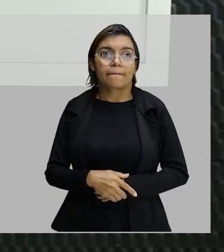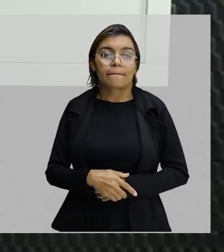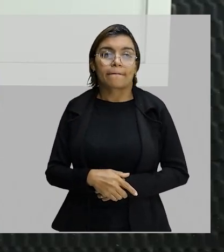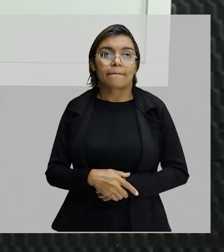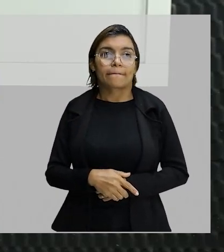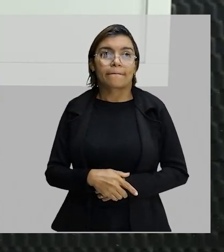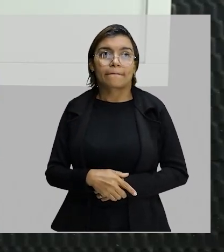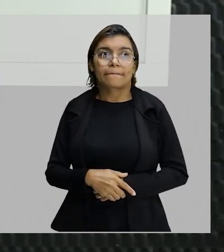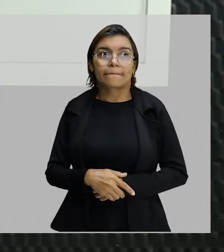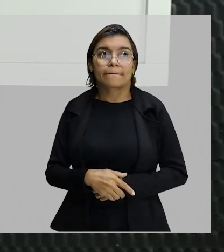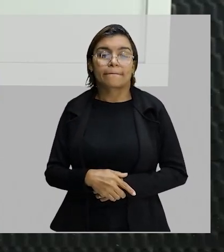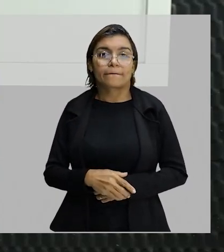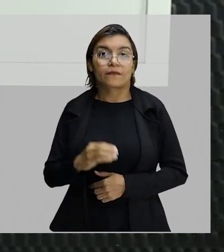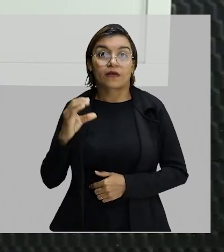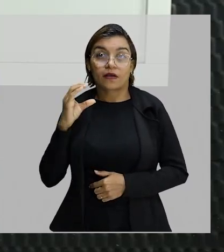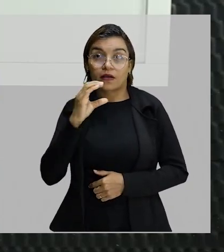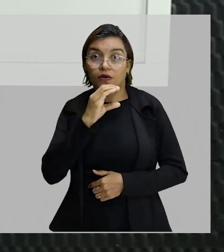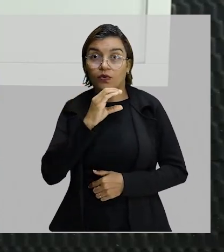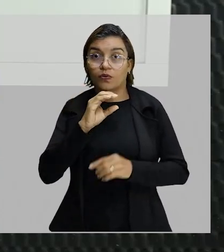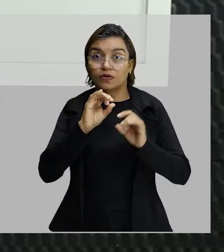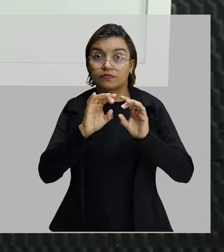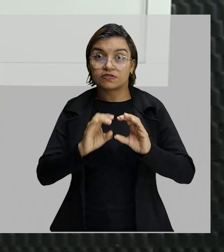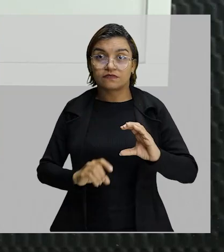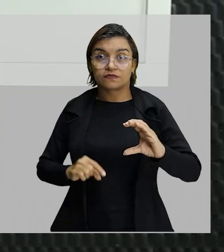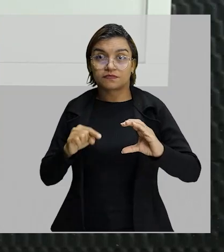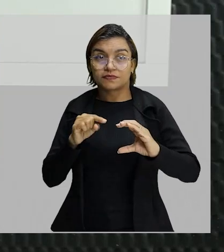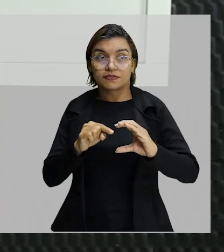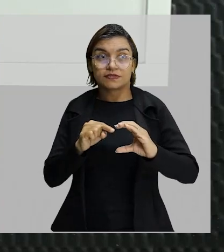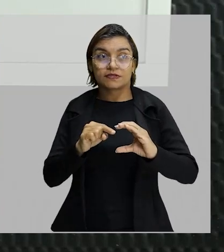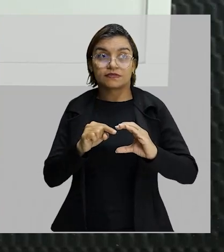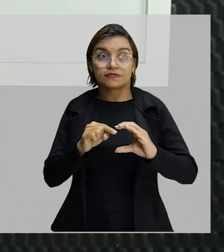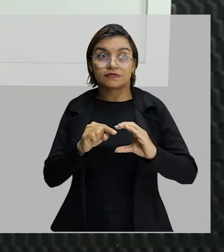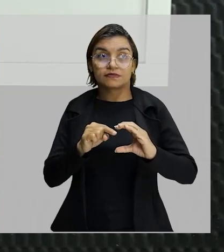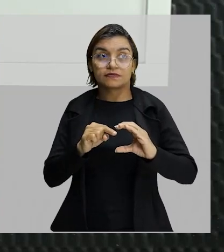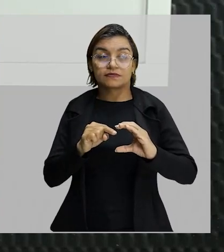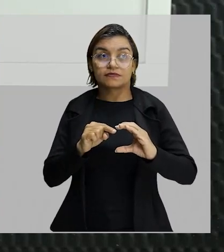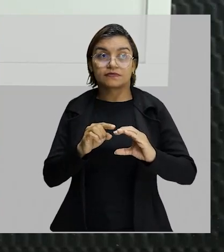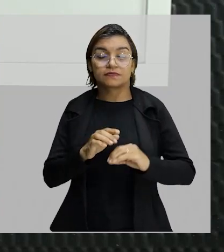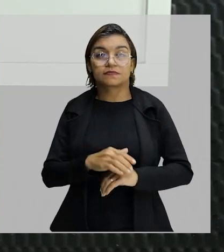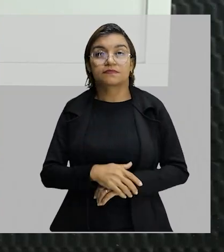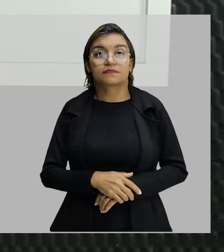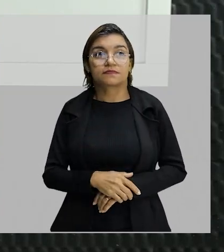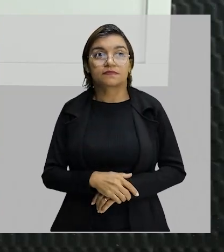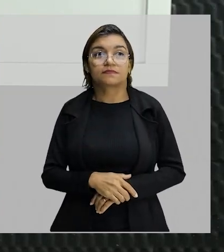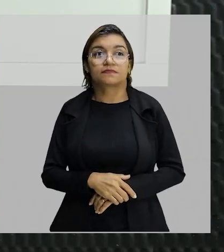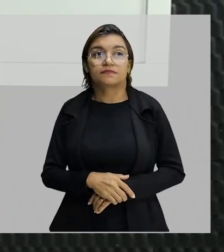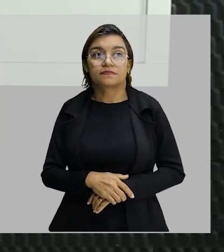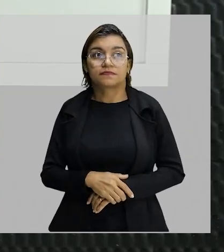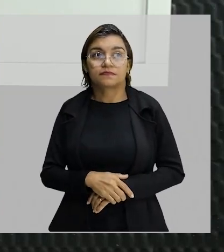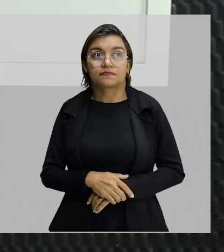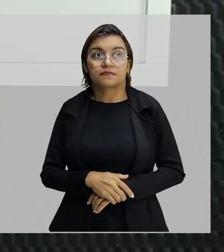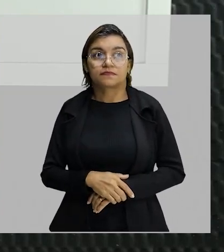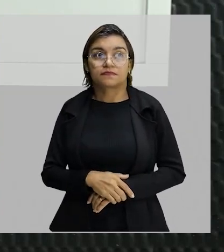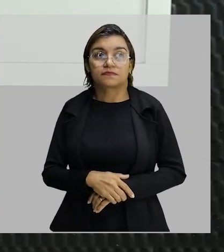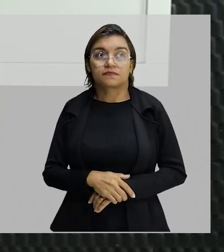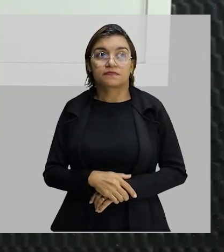Então, calor específico, ele teria a unidade como caloria